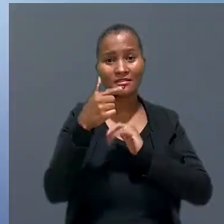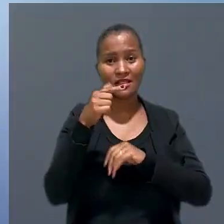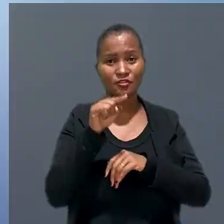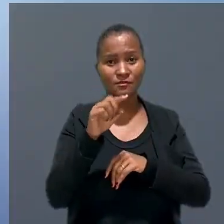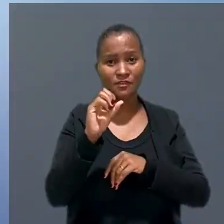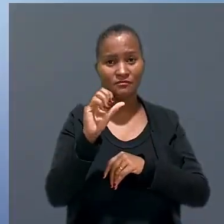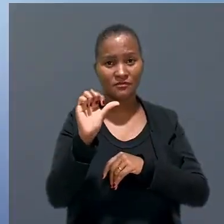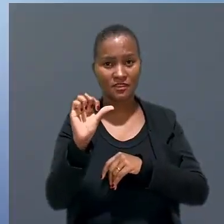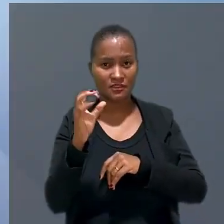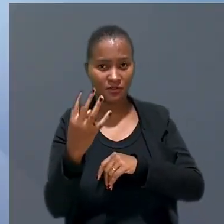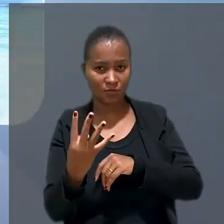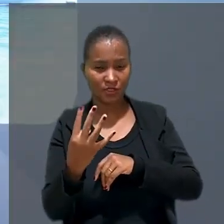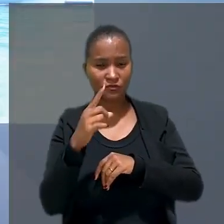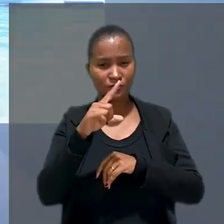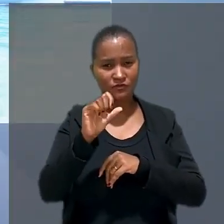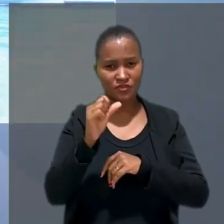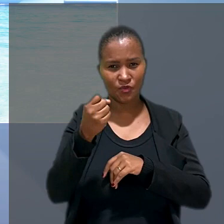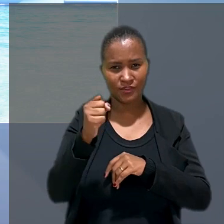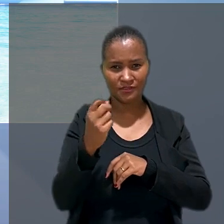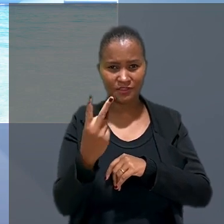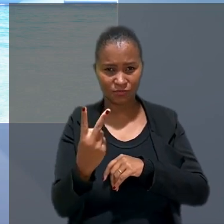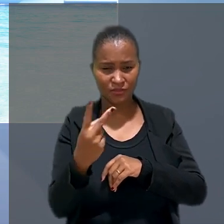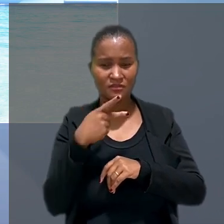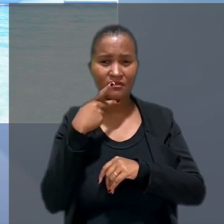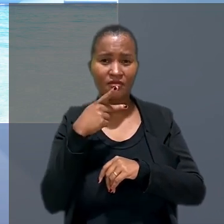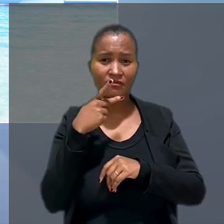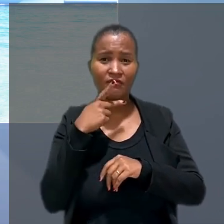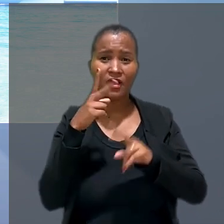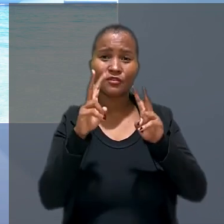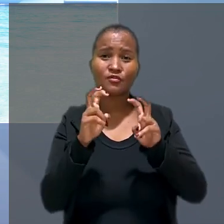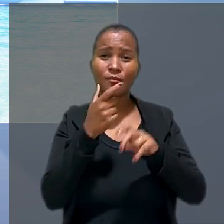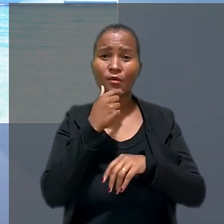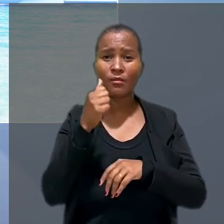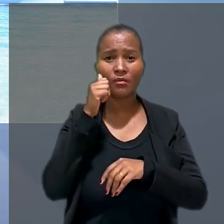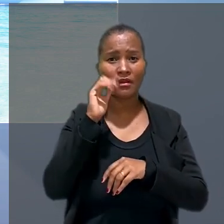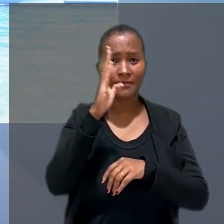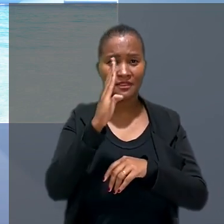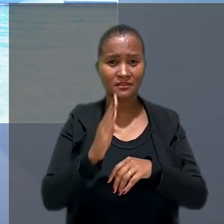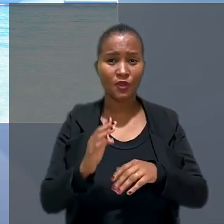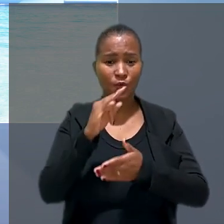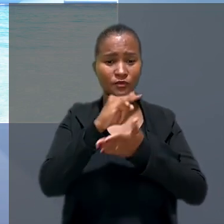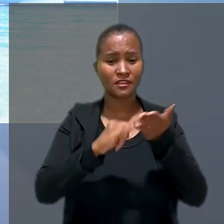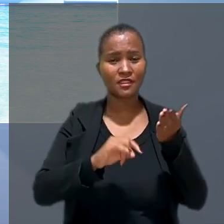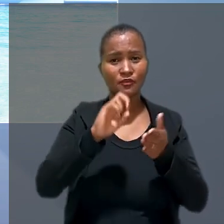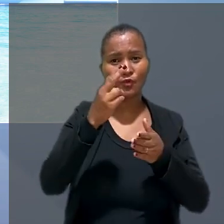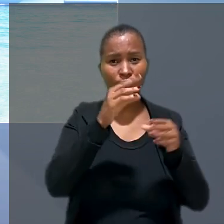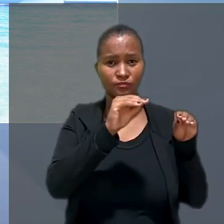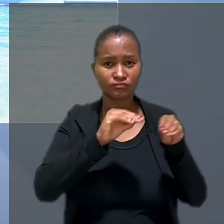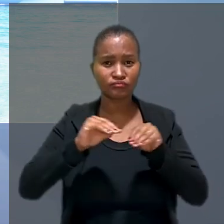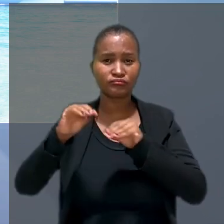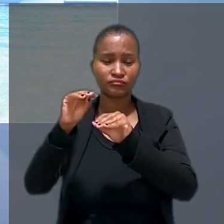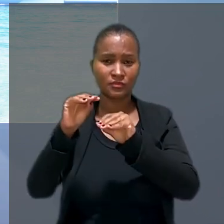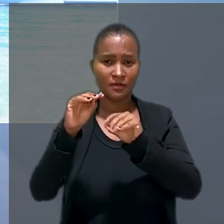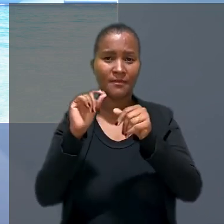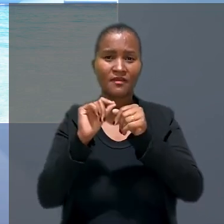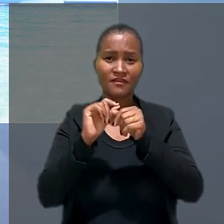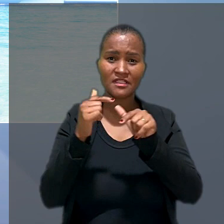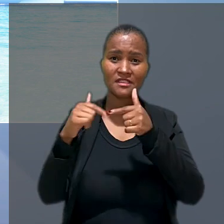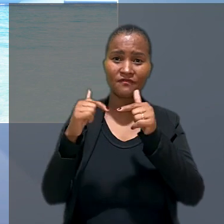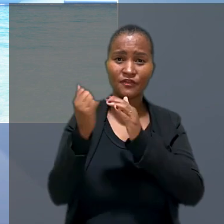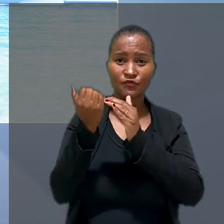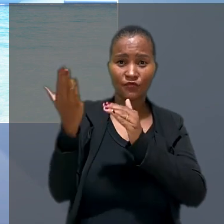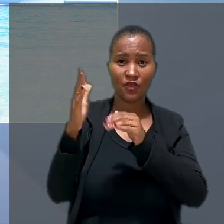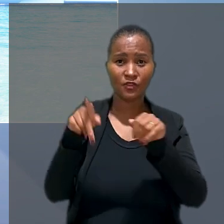Lei 7.064, de 1982, que trata de brasileiras e brasileiros contratados ou transferidos para